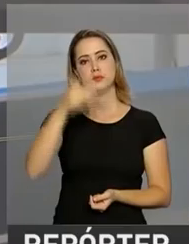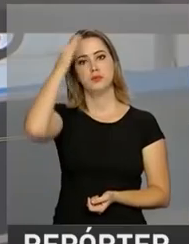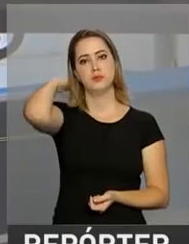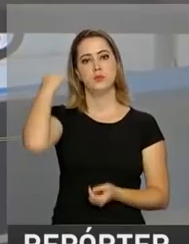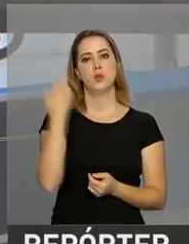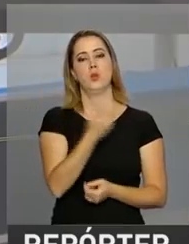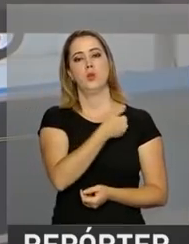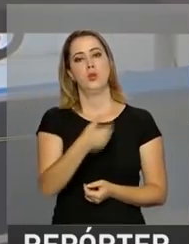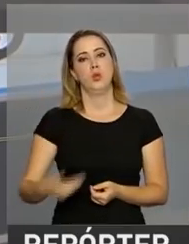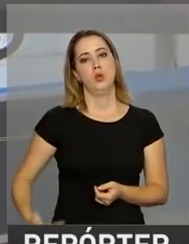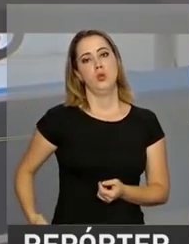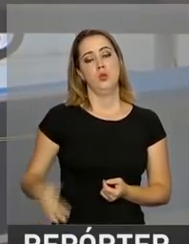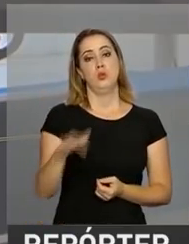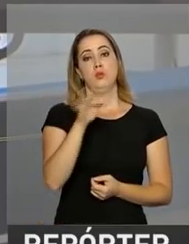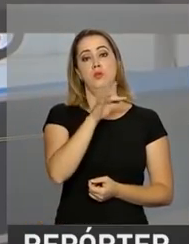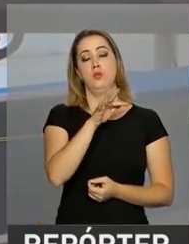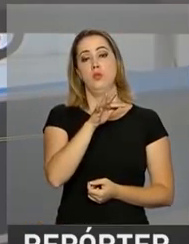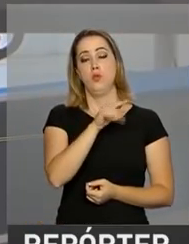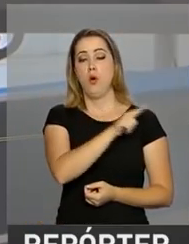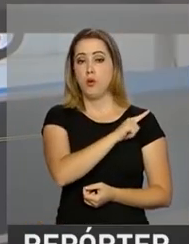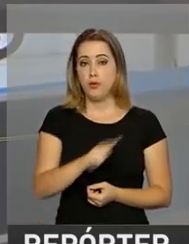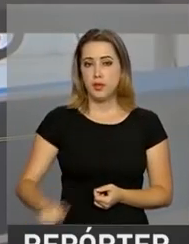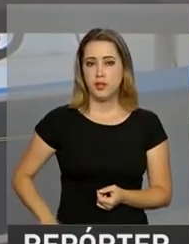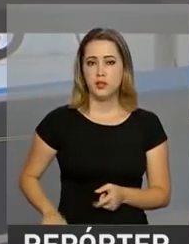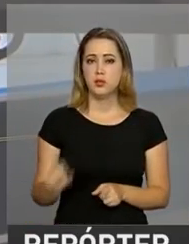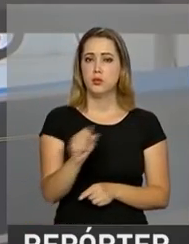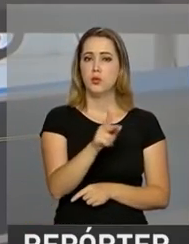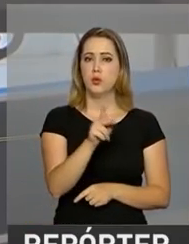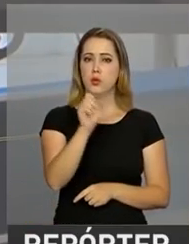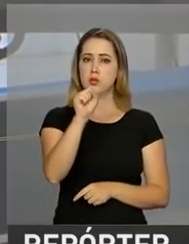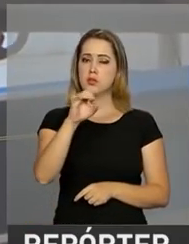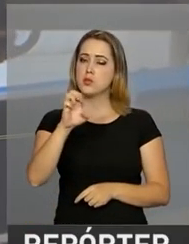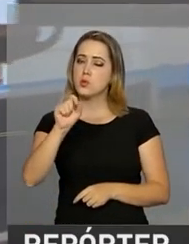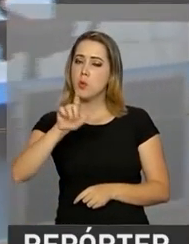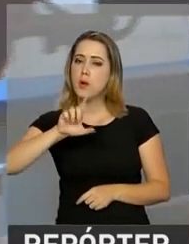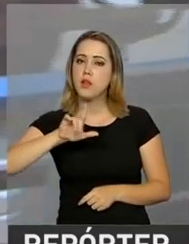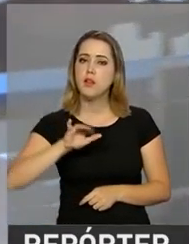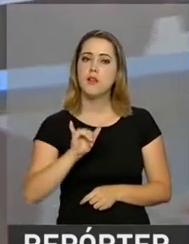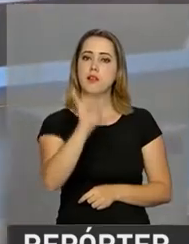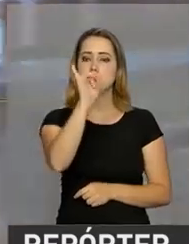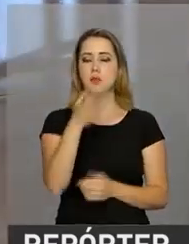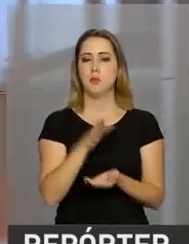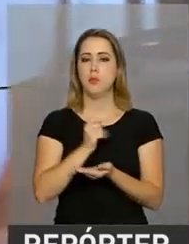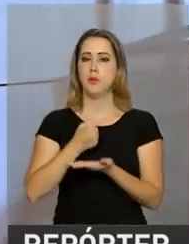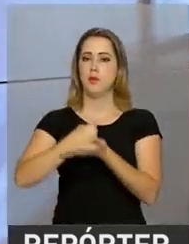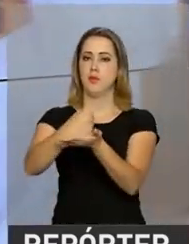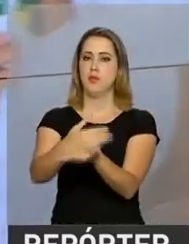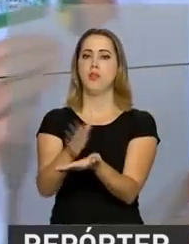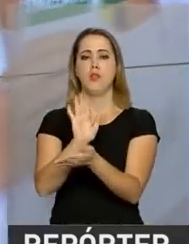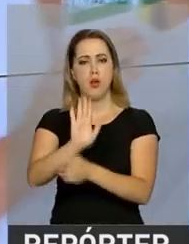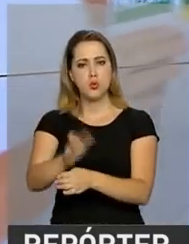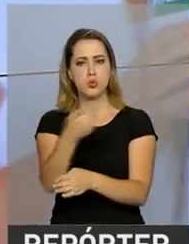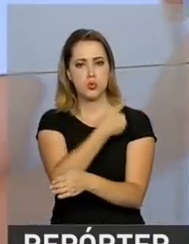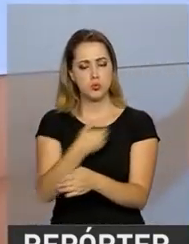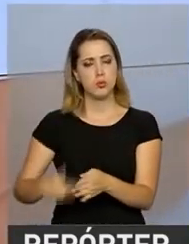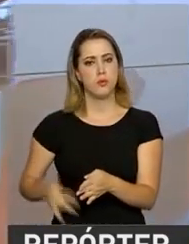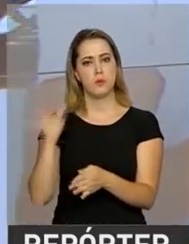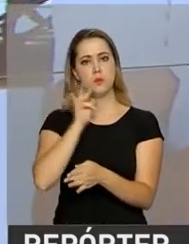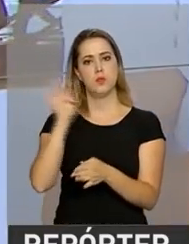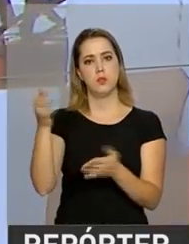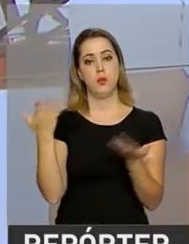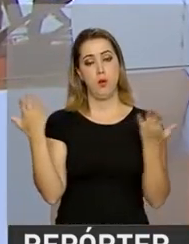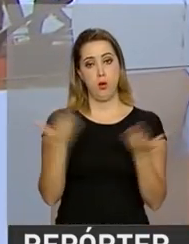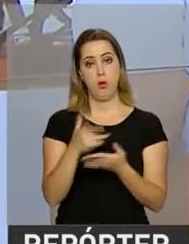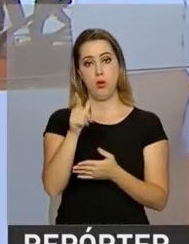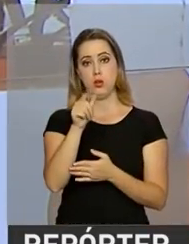Governadora Campos para oferecer apoio Federal e nós vamos conversar ao vivo com a repórter Luana Ken que tem mais informações